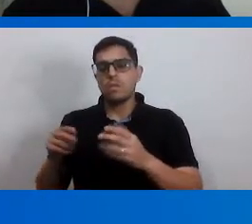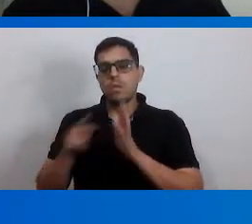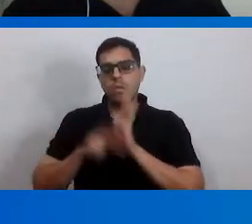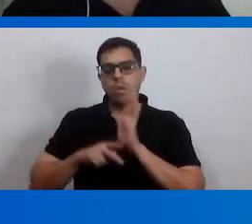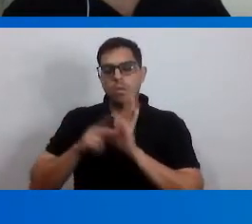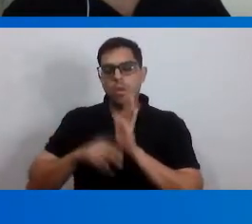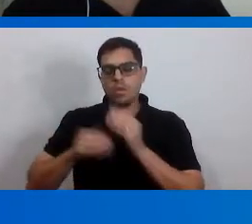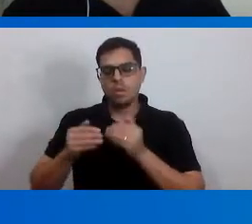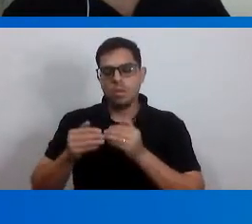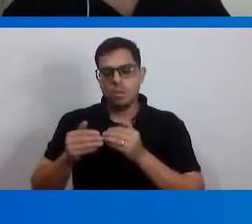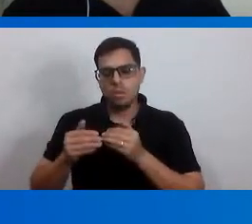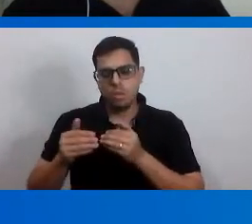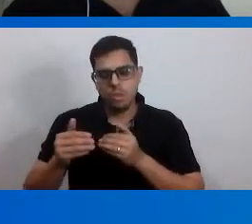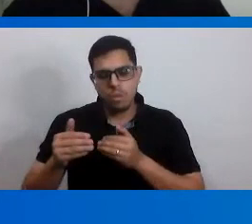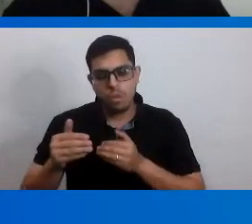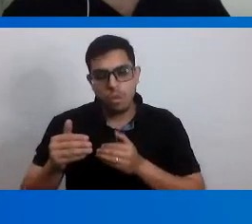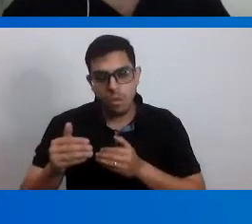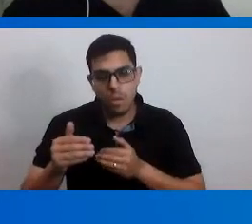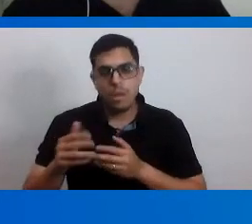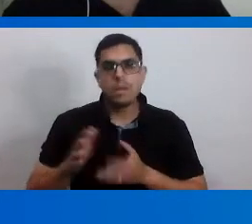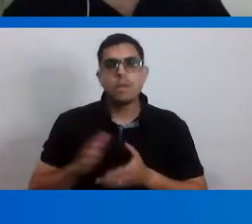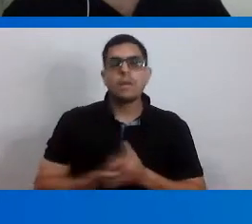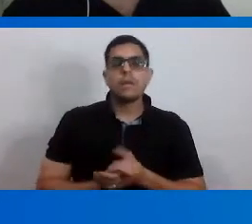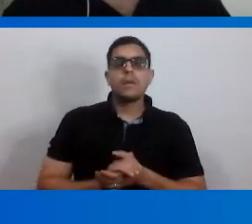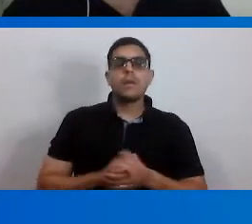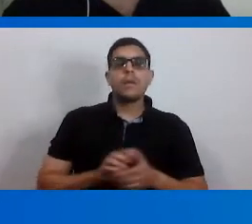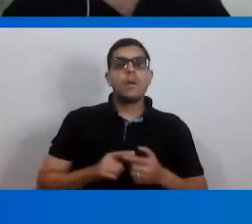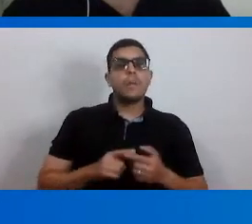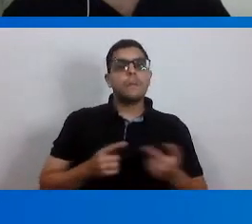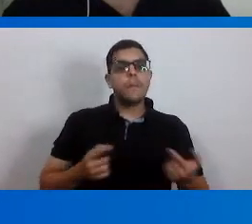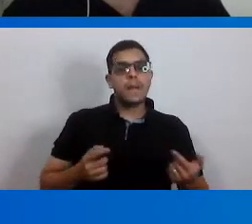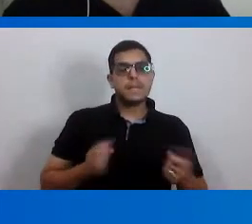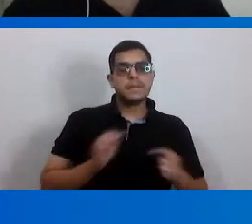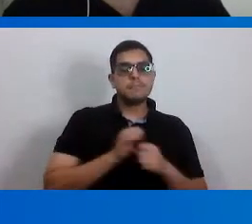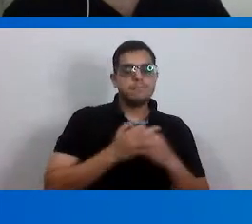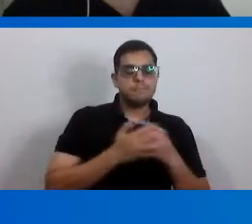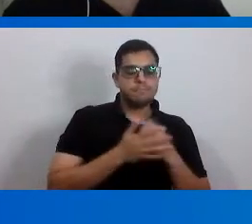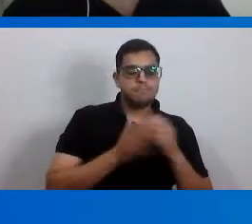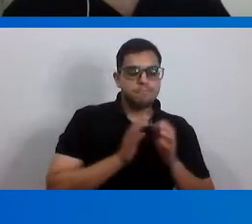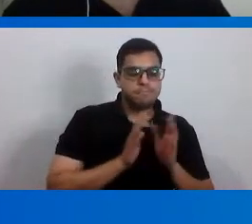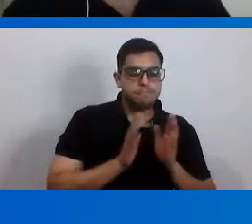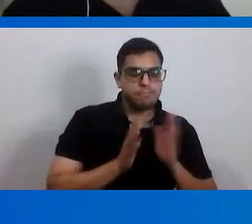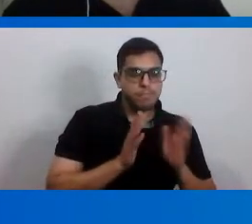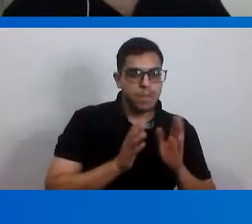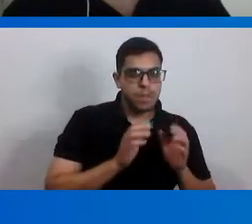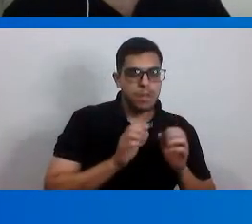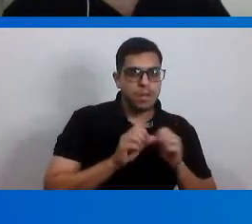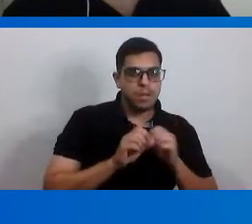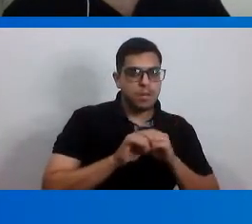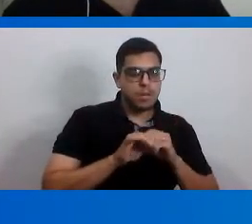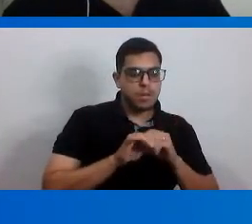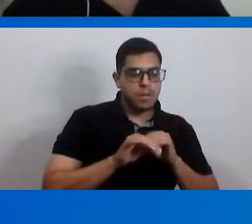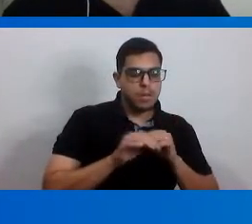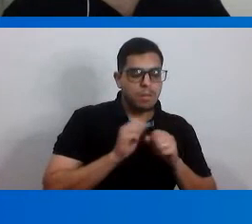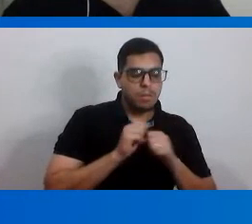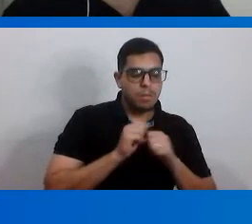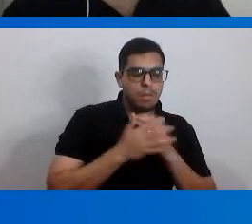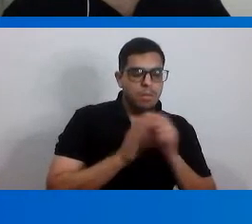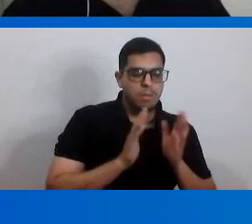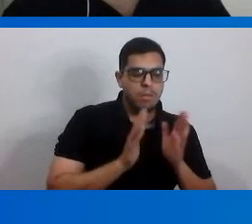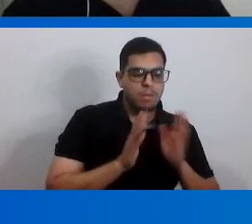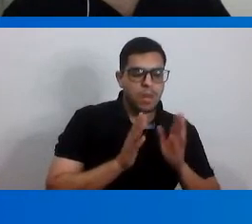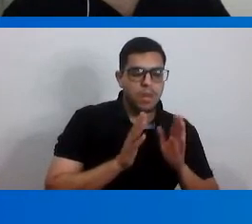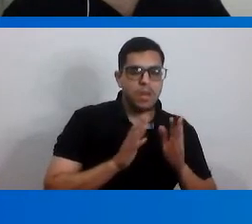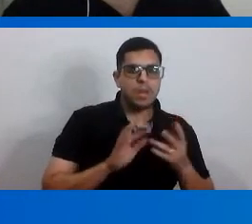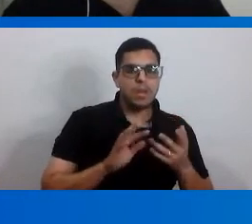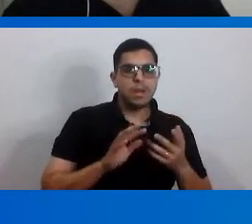remota emergencial que agora vem fugiu o nome do autor que que trouxe essa essa definição muito precisa ela fez com que